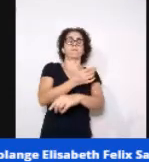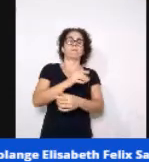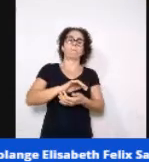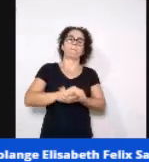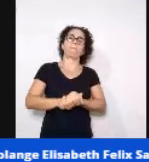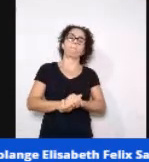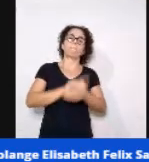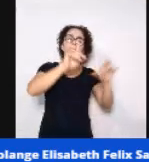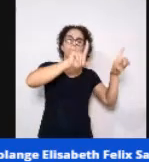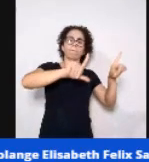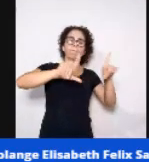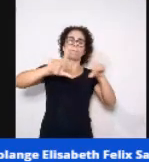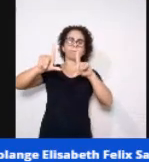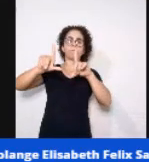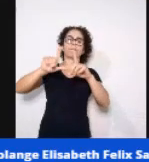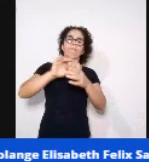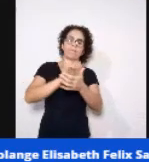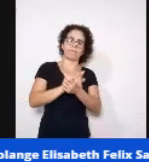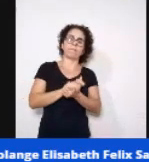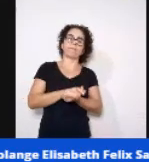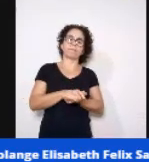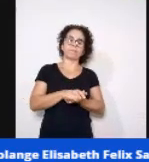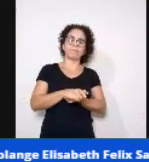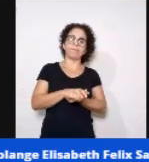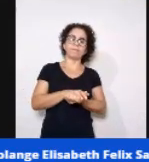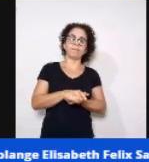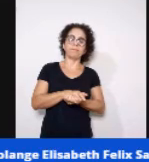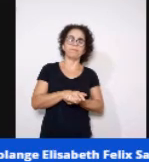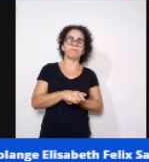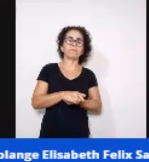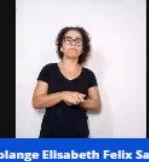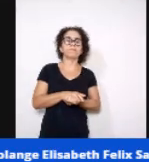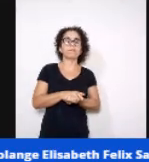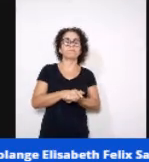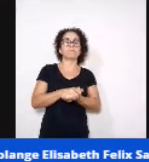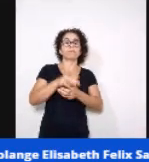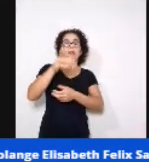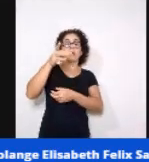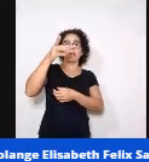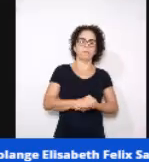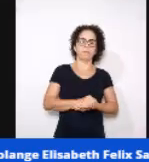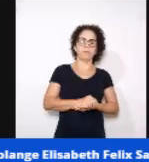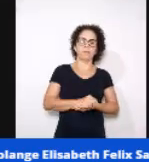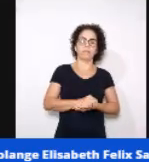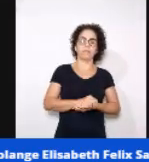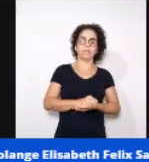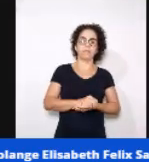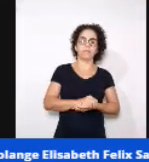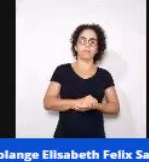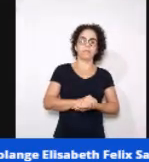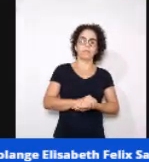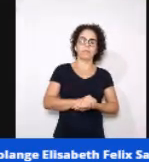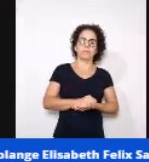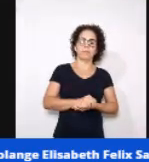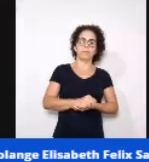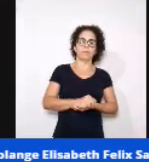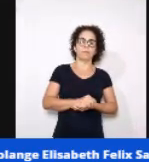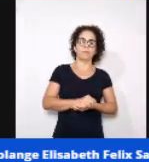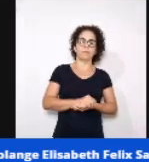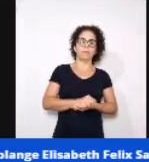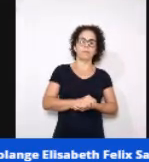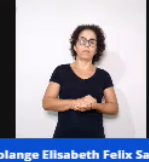Próximo. Pegaram? Pegaram? Filtra, gente. Inteligência emocional é filtrar. Bom,